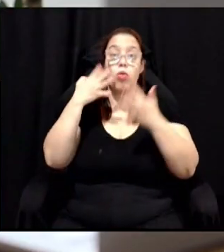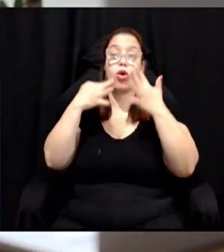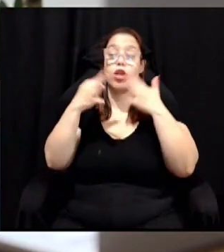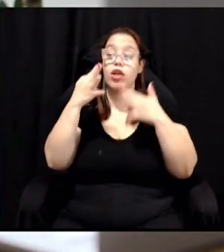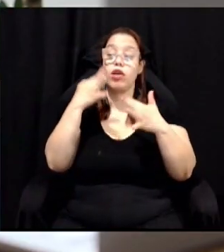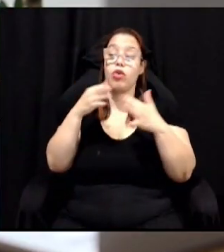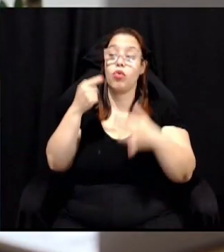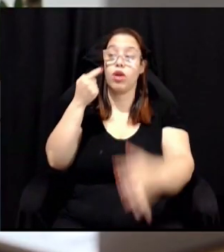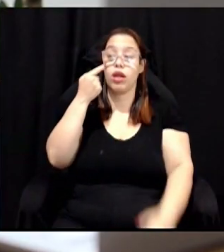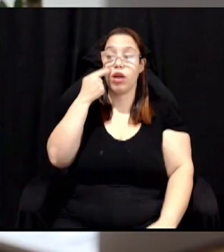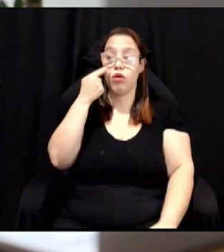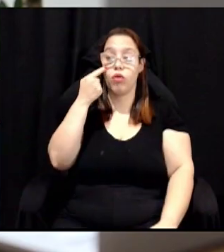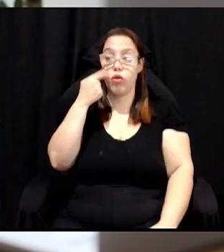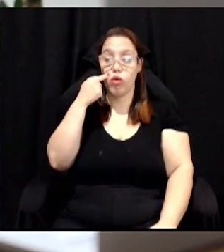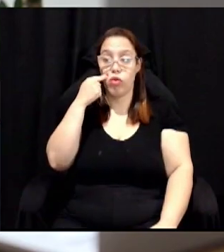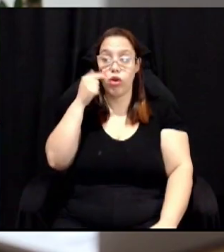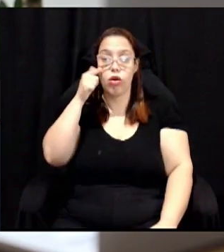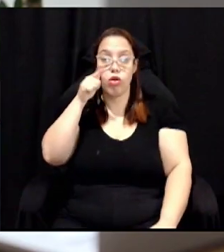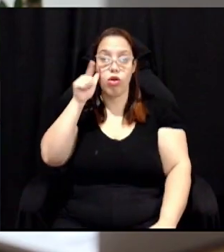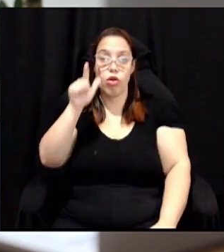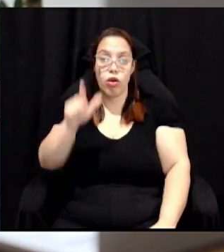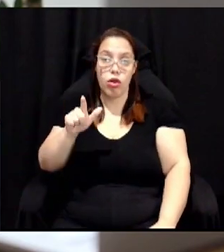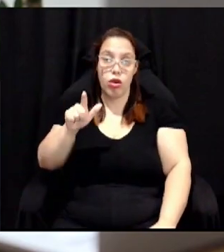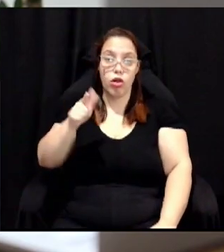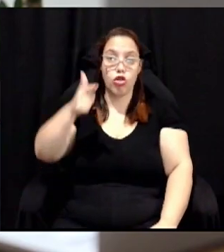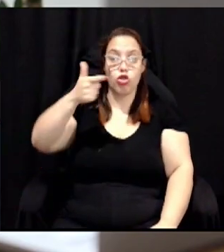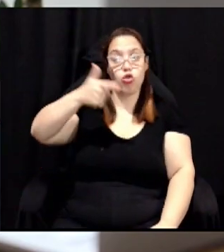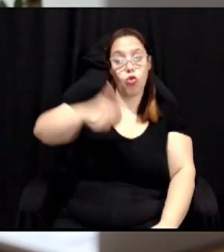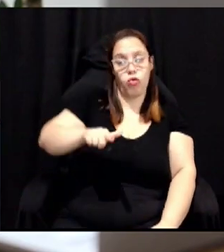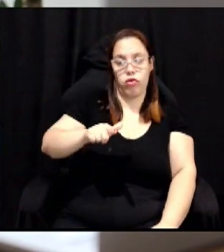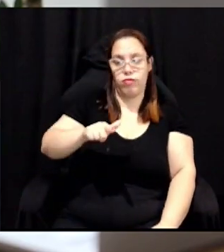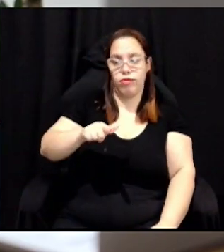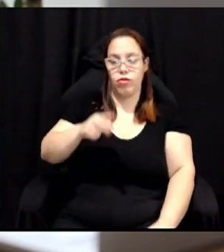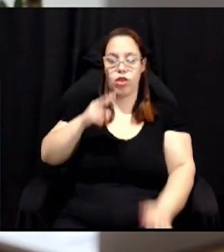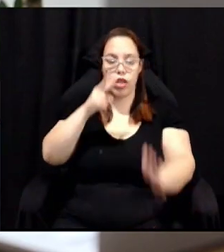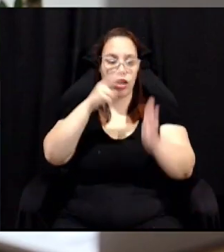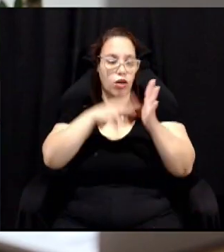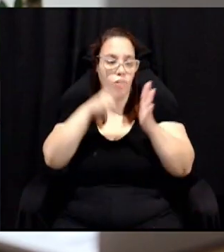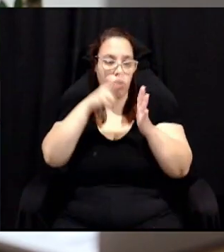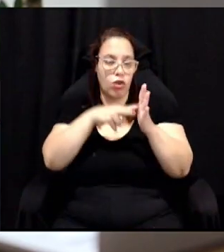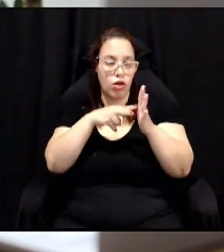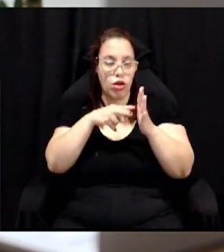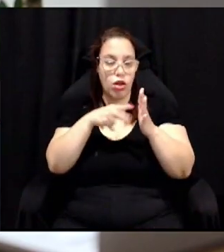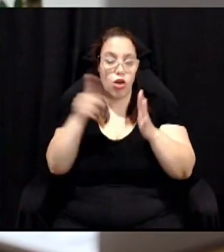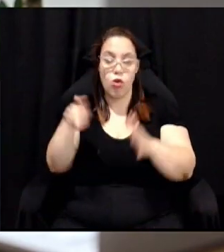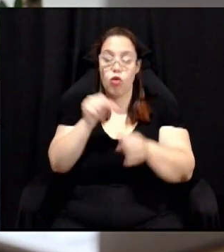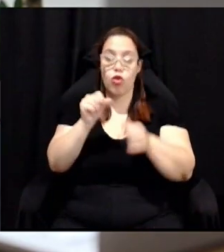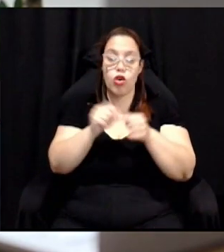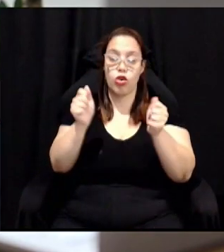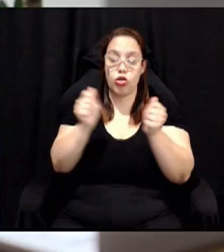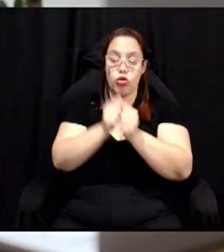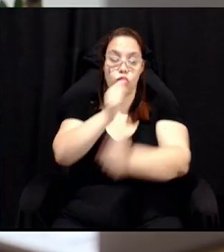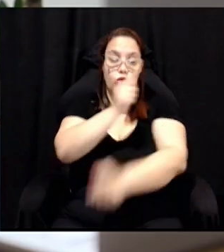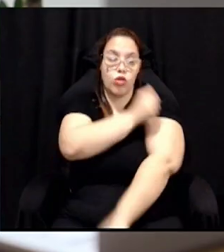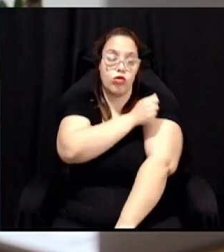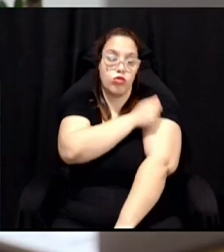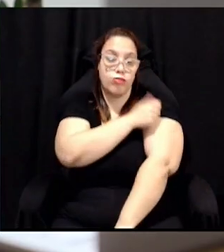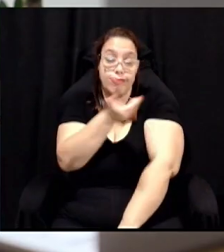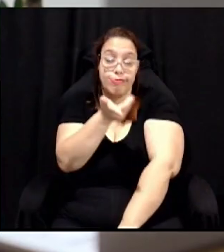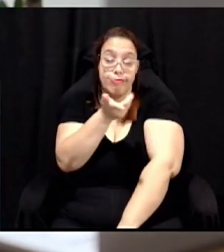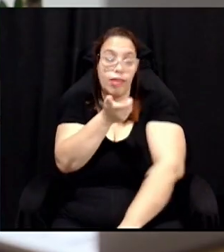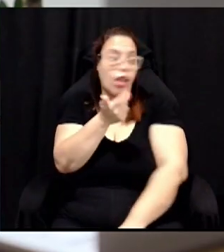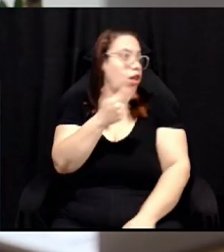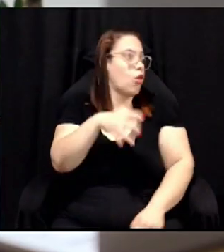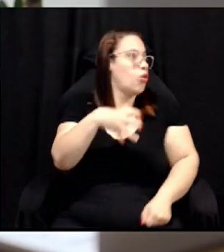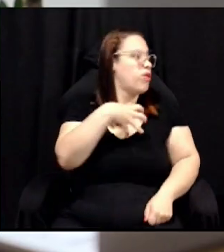fez e você consegue refazer o exercício sem olhar a maneira que o seu professor resolveu com os alunos. Bom, eu acho que não tem sensação melhor do que